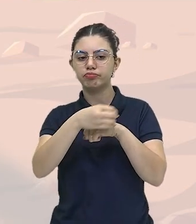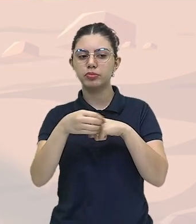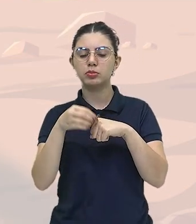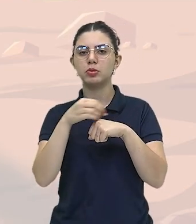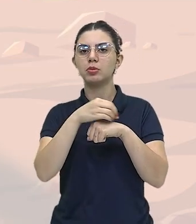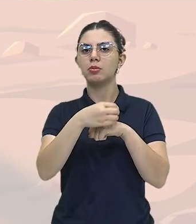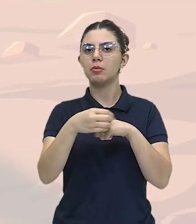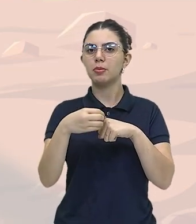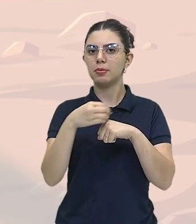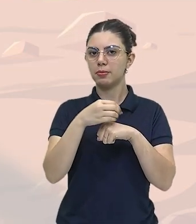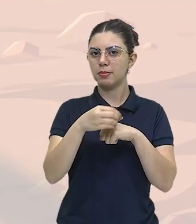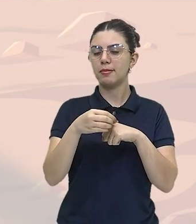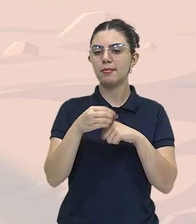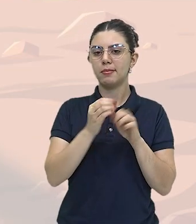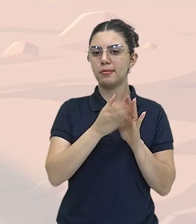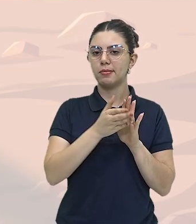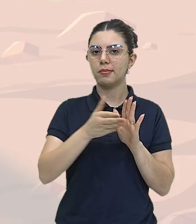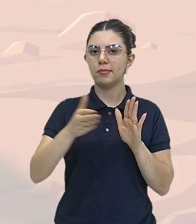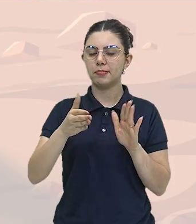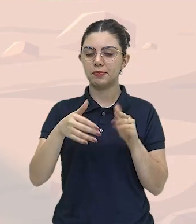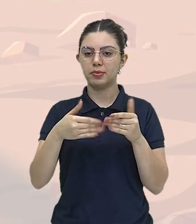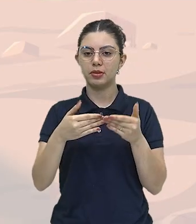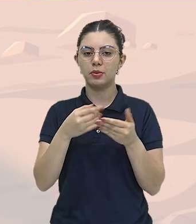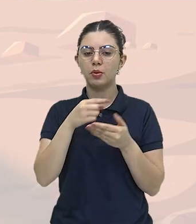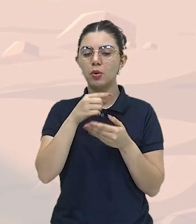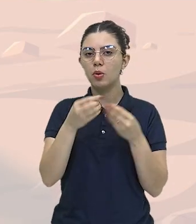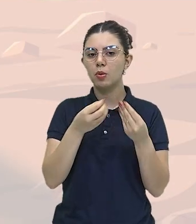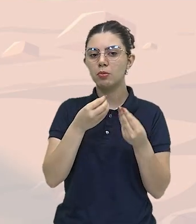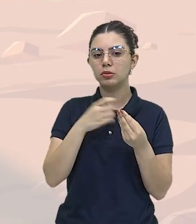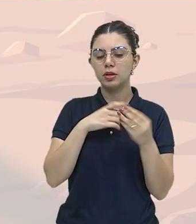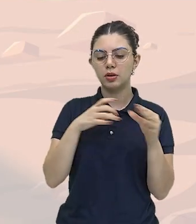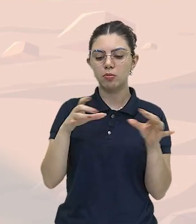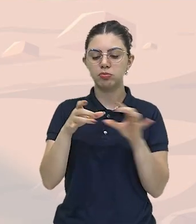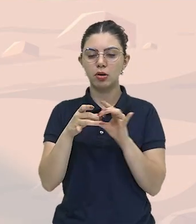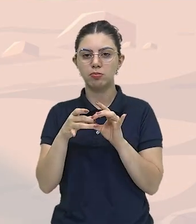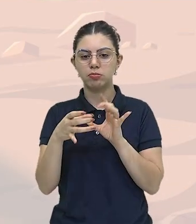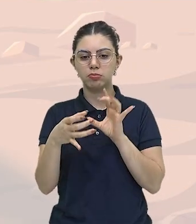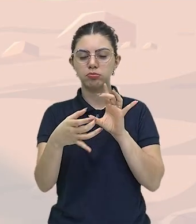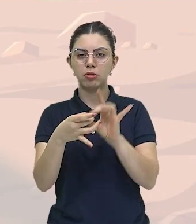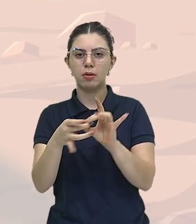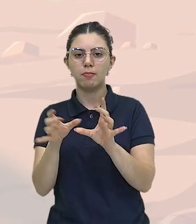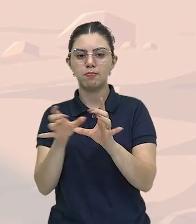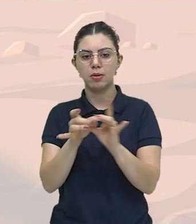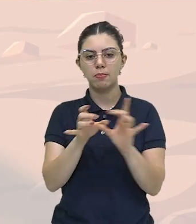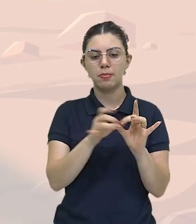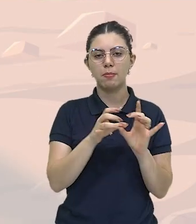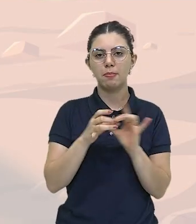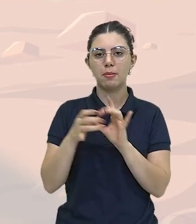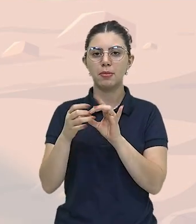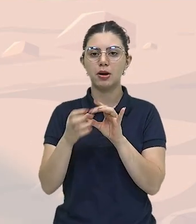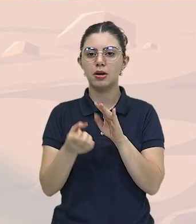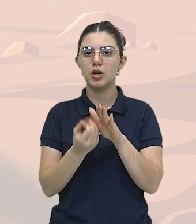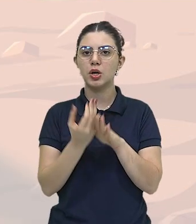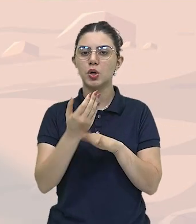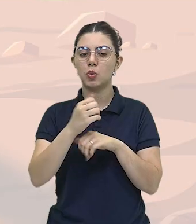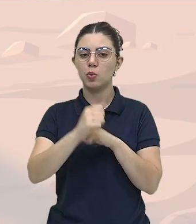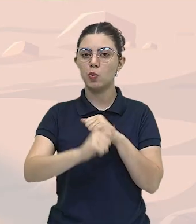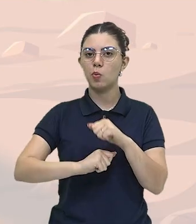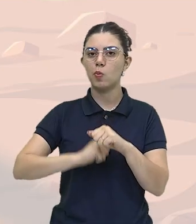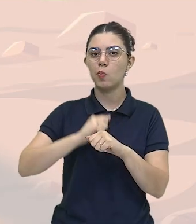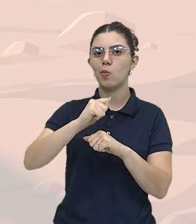então, essas partículas começaram a se combinar para surgir núcleos atômicos num